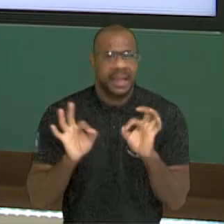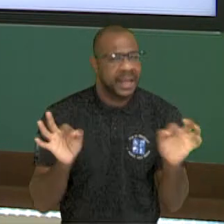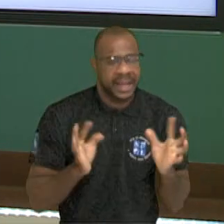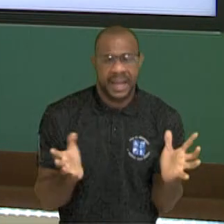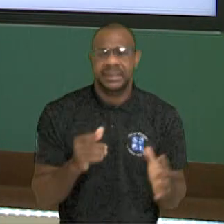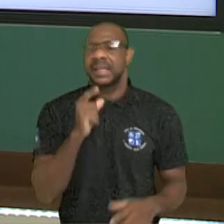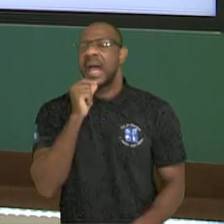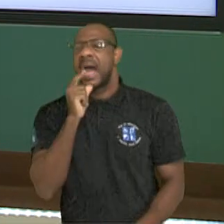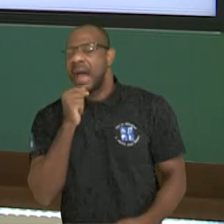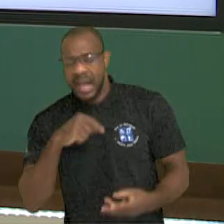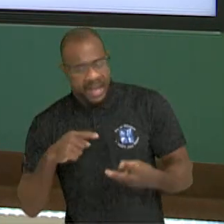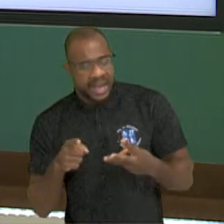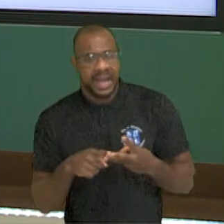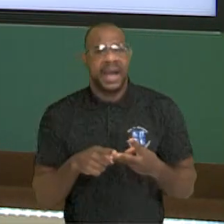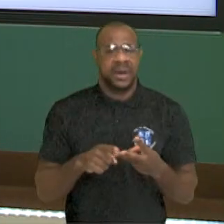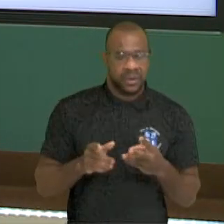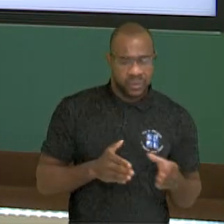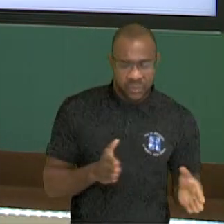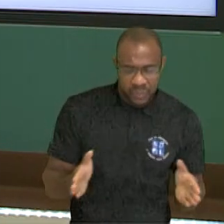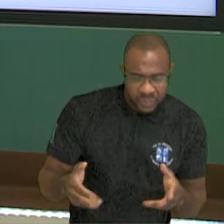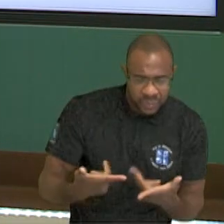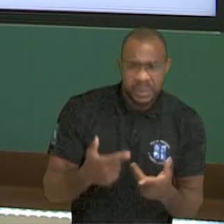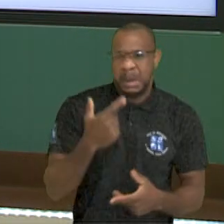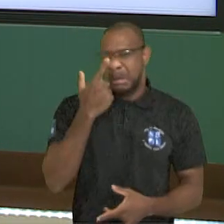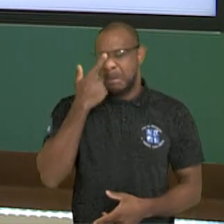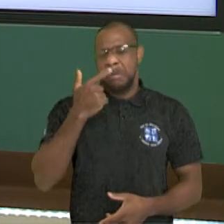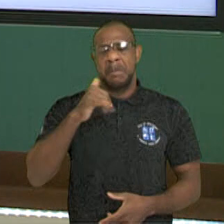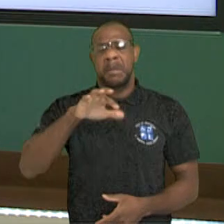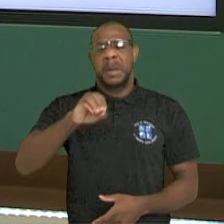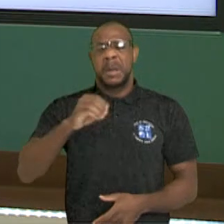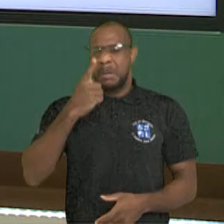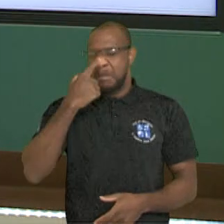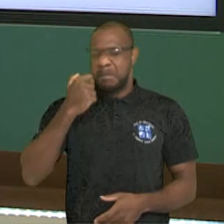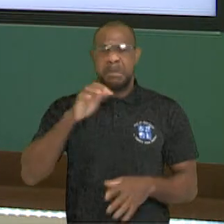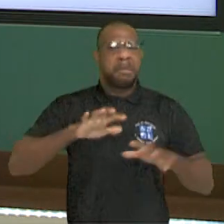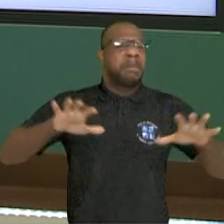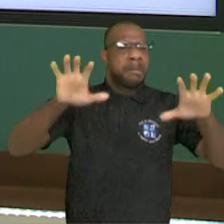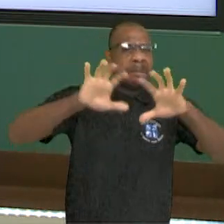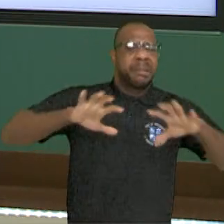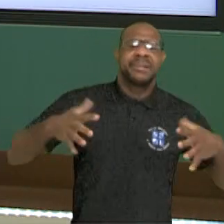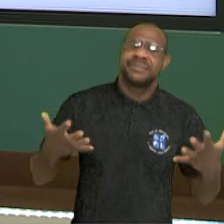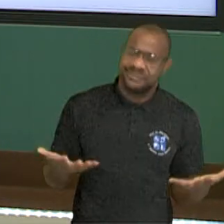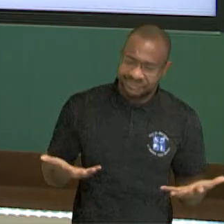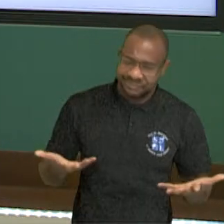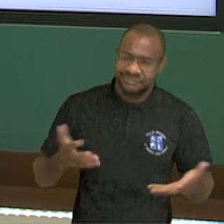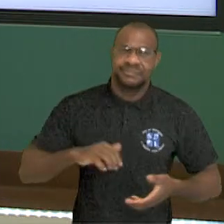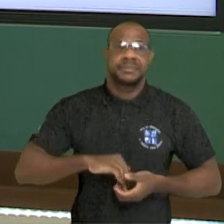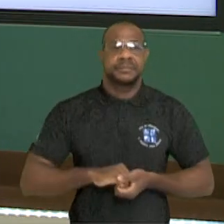nossa água, a questão da poluição e tantas coisas que afetam o nosso dia a dia.